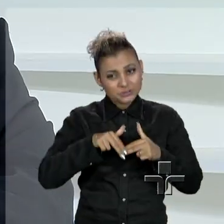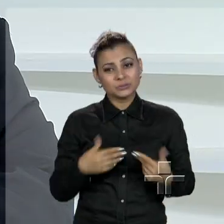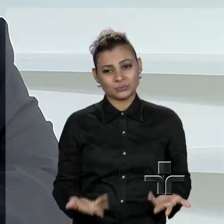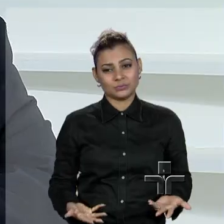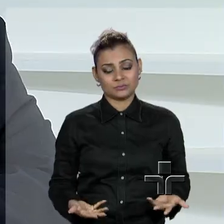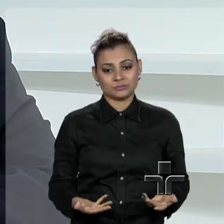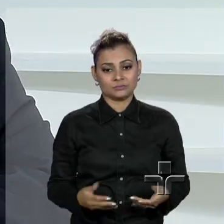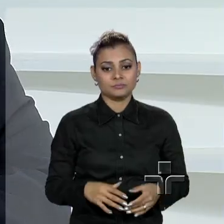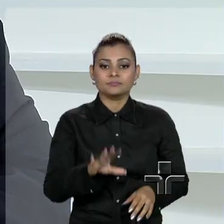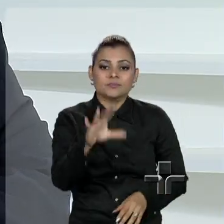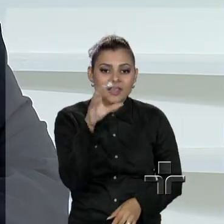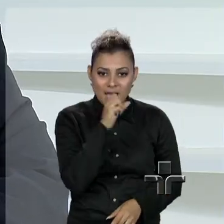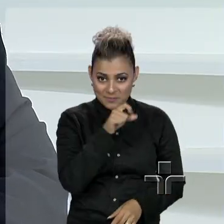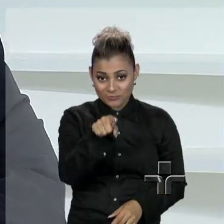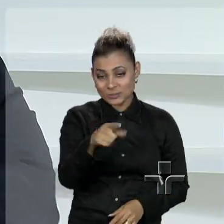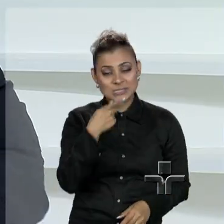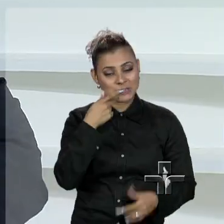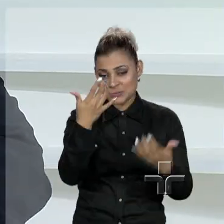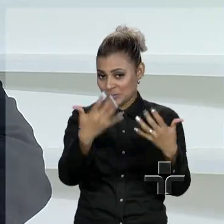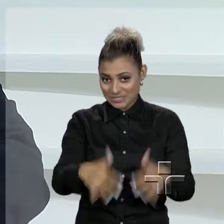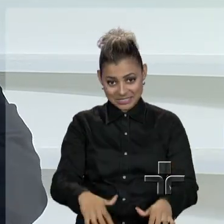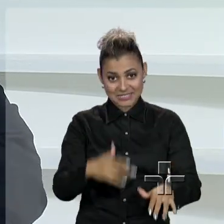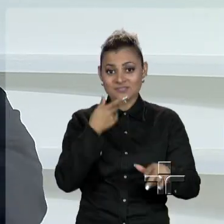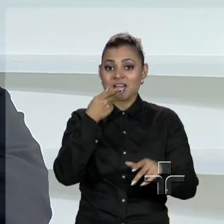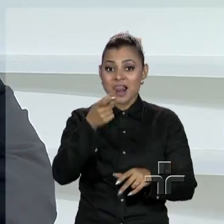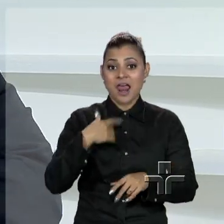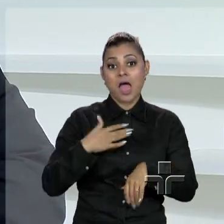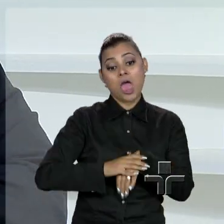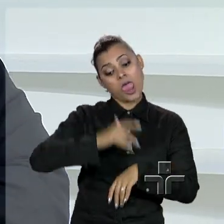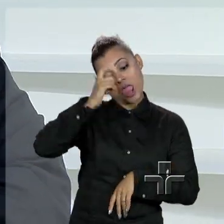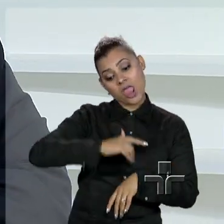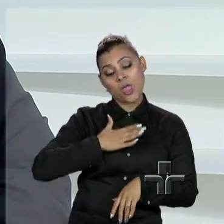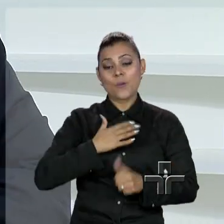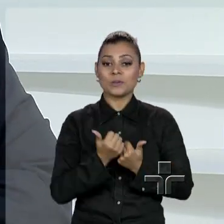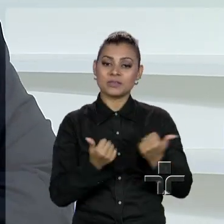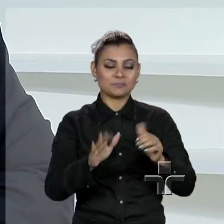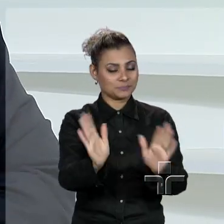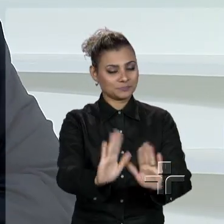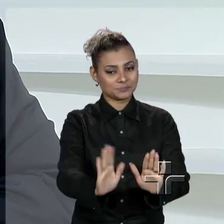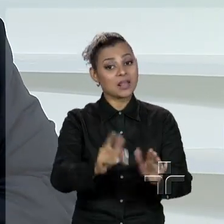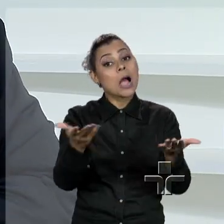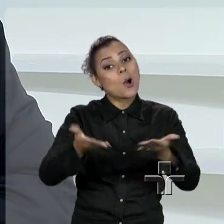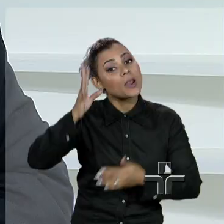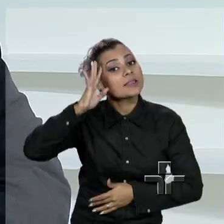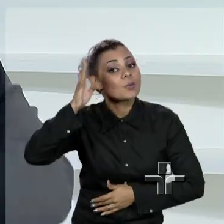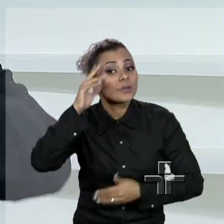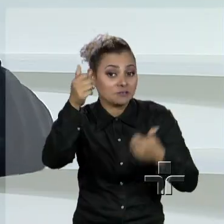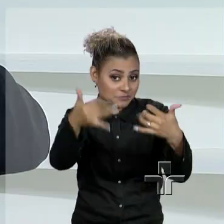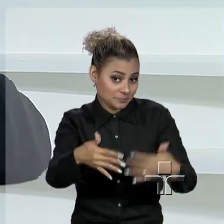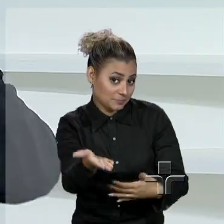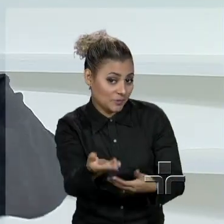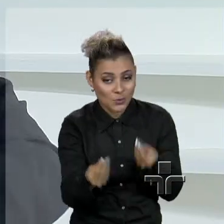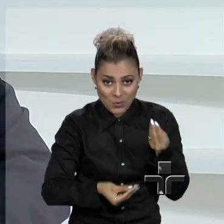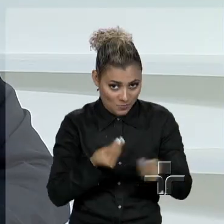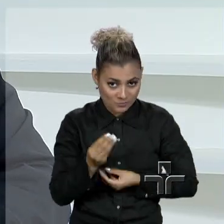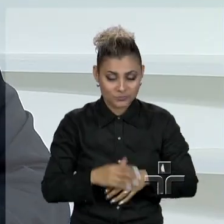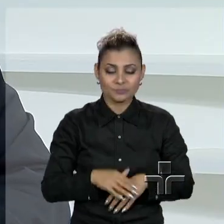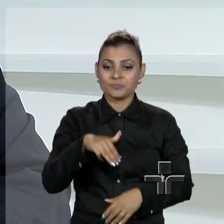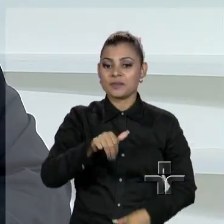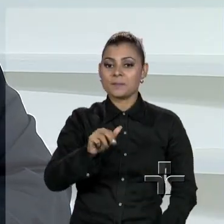enfim, já que o senhor não quis falar como ministro, vamos então para a teoria, que a